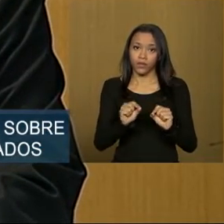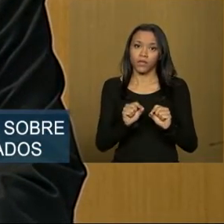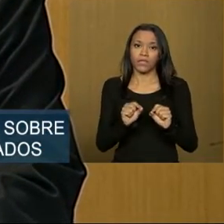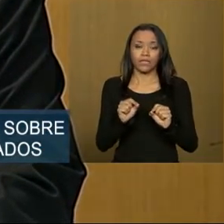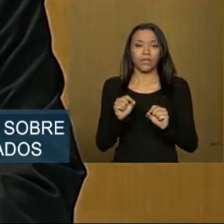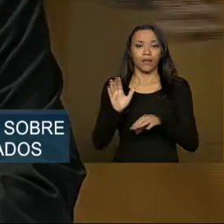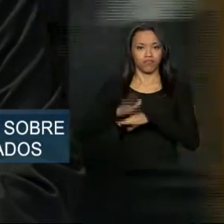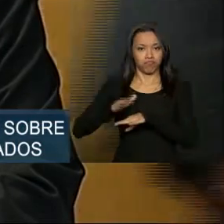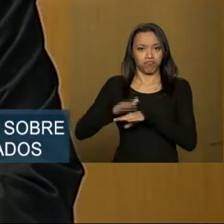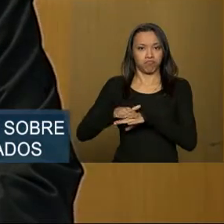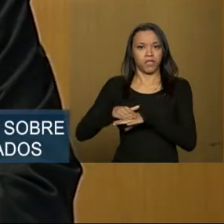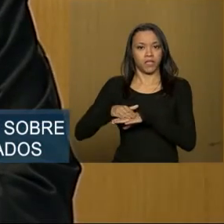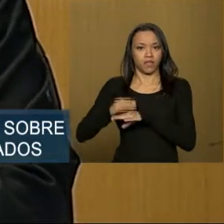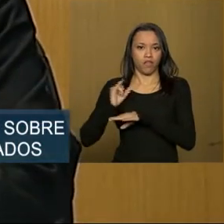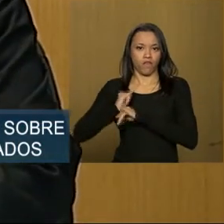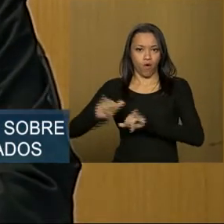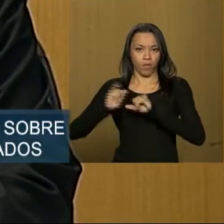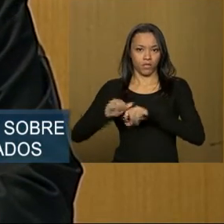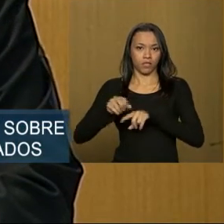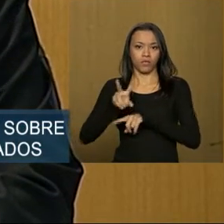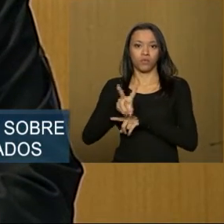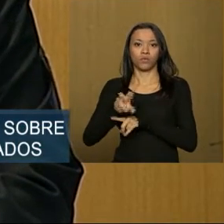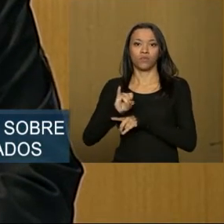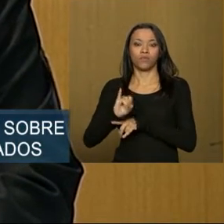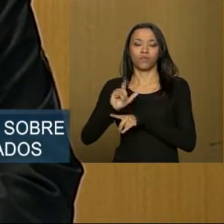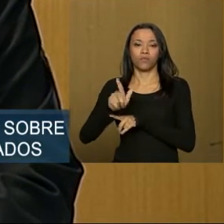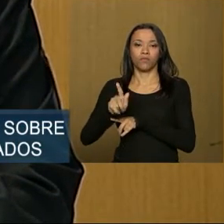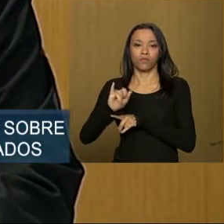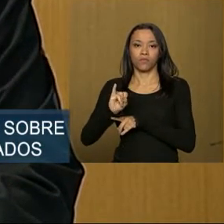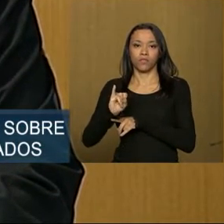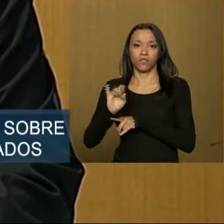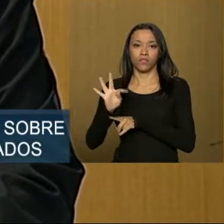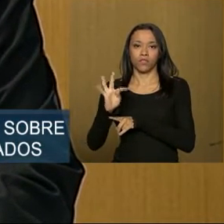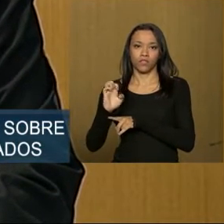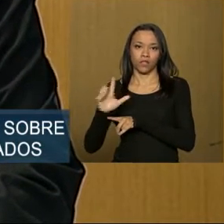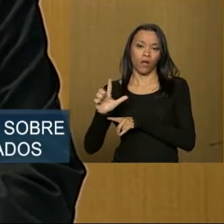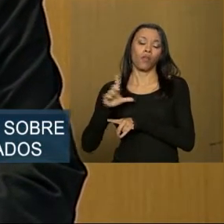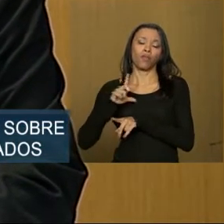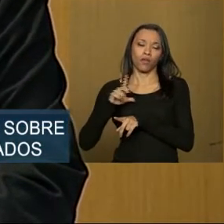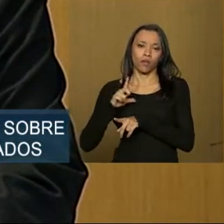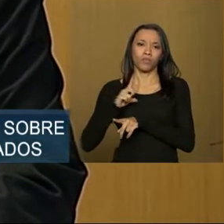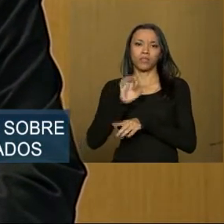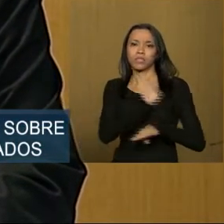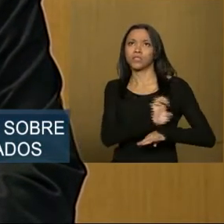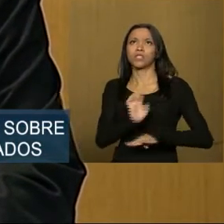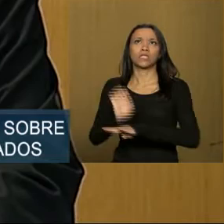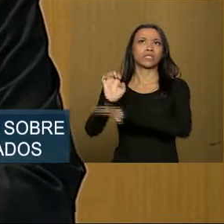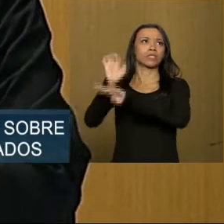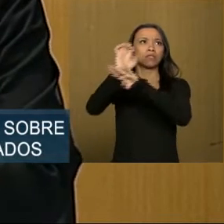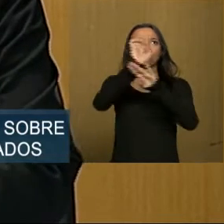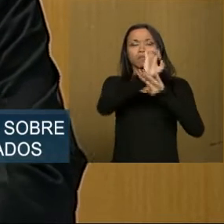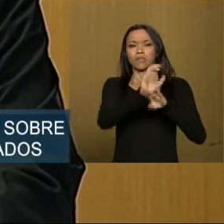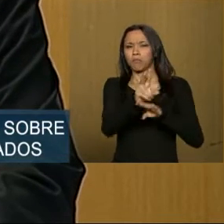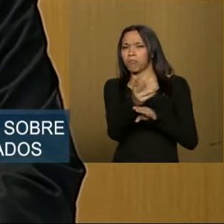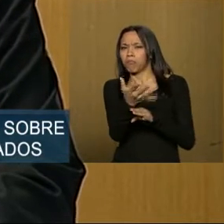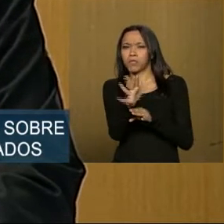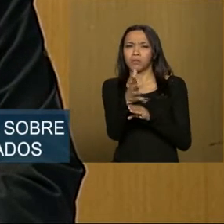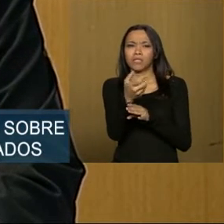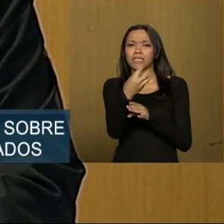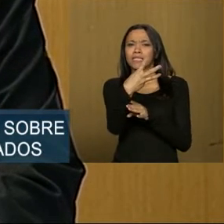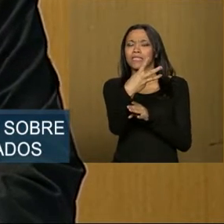Vigitel, em relação às capitais brasileiras, né? Nós temos prevalências por volta aí de